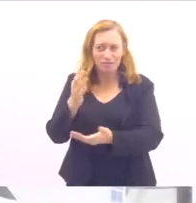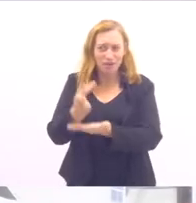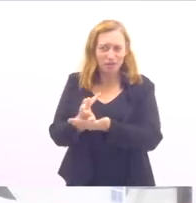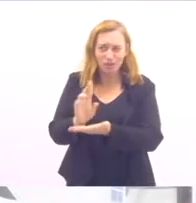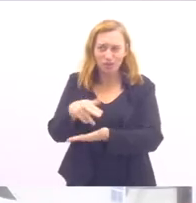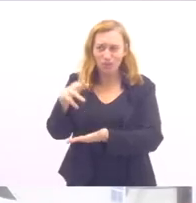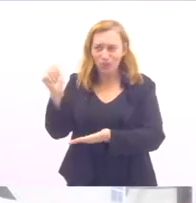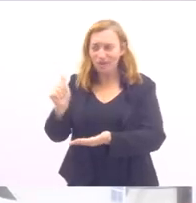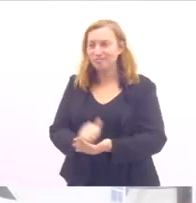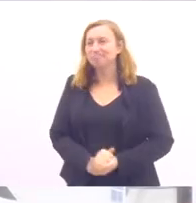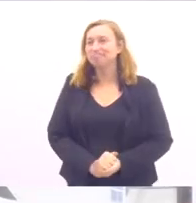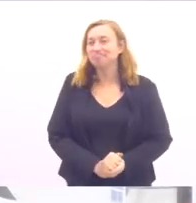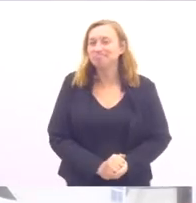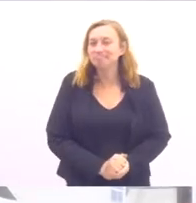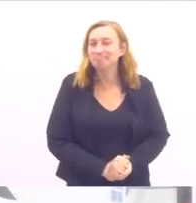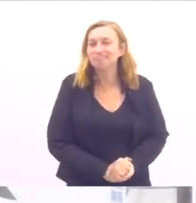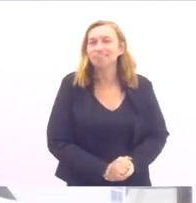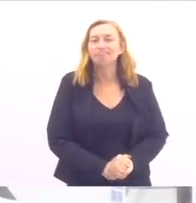Márcio?